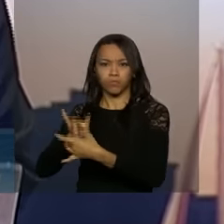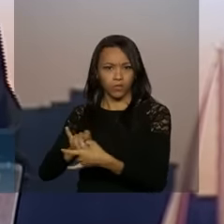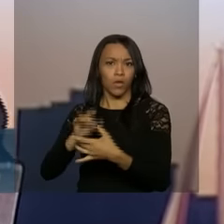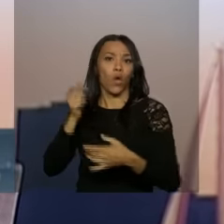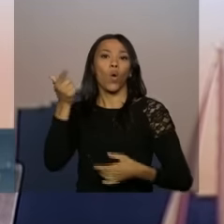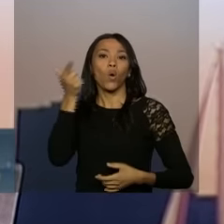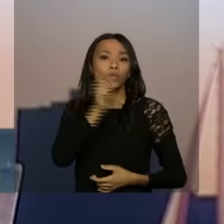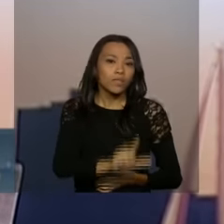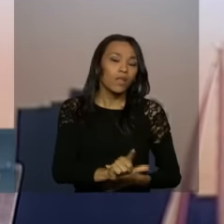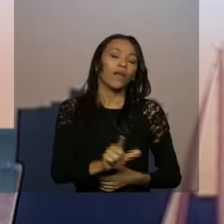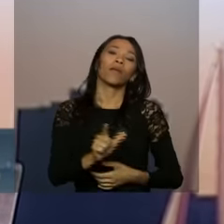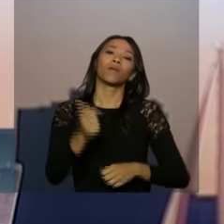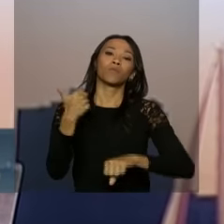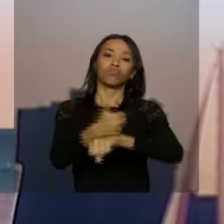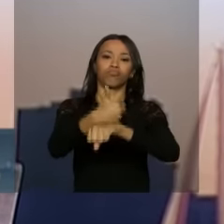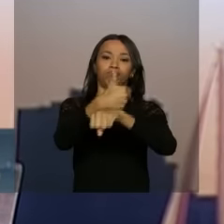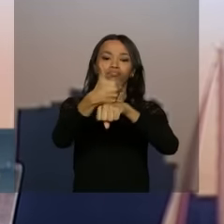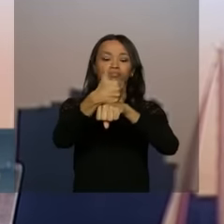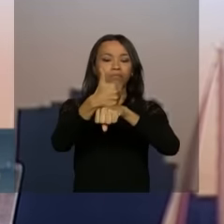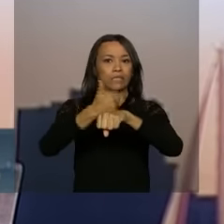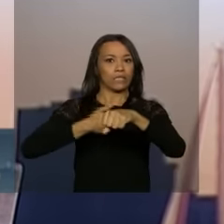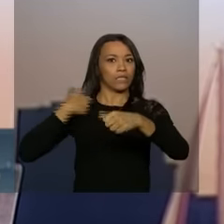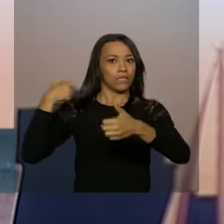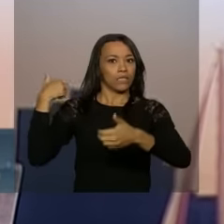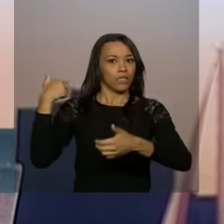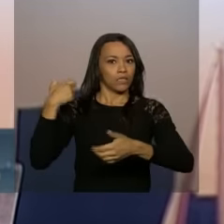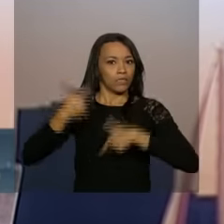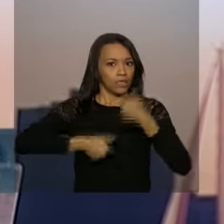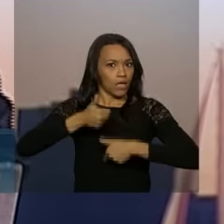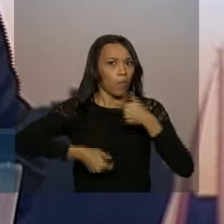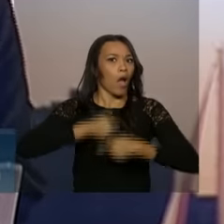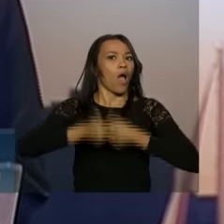pódio através de trabalho duro e árduo.